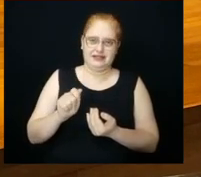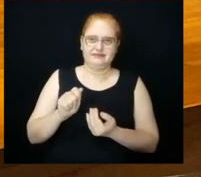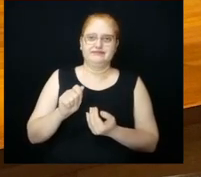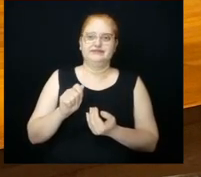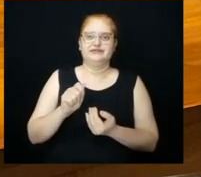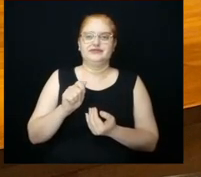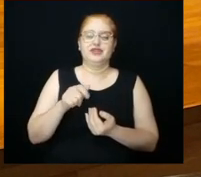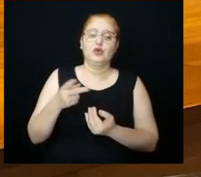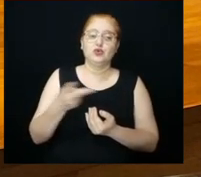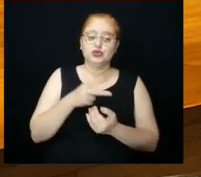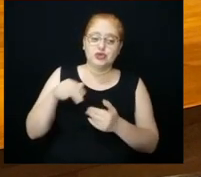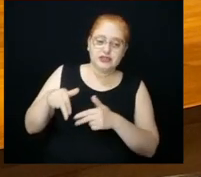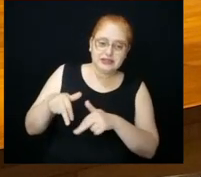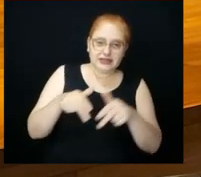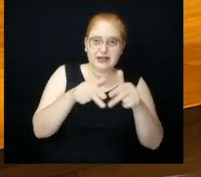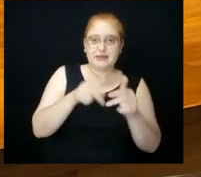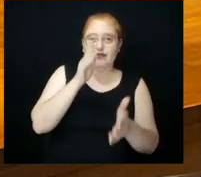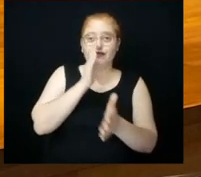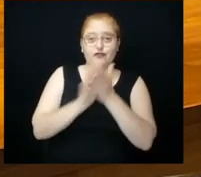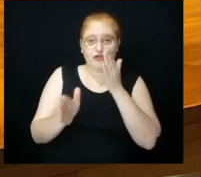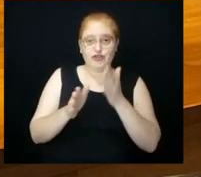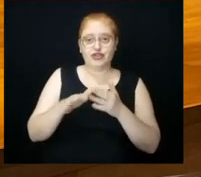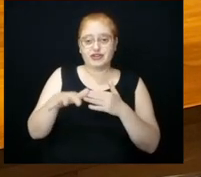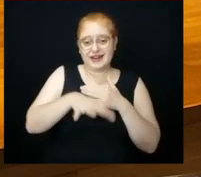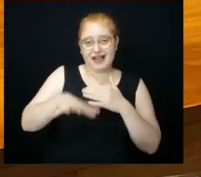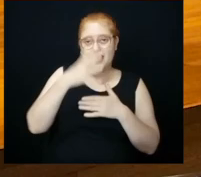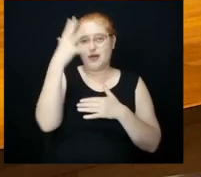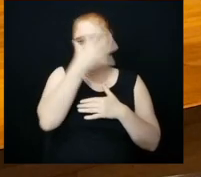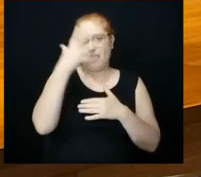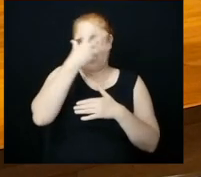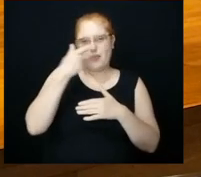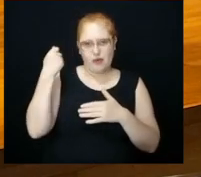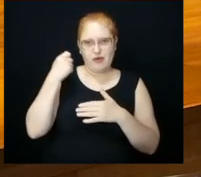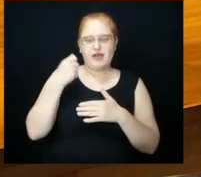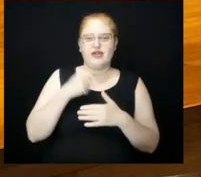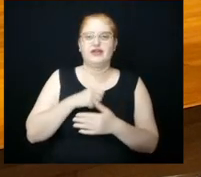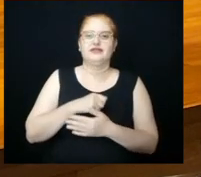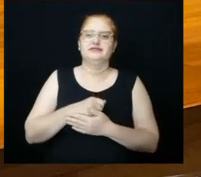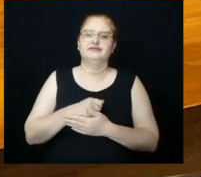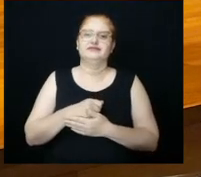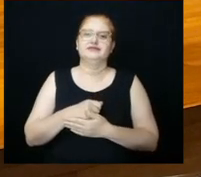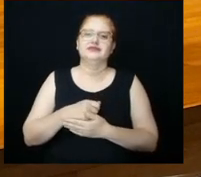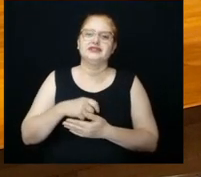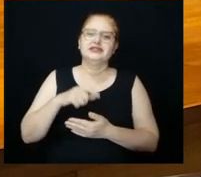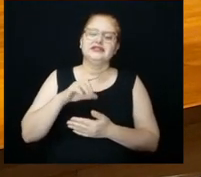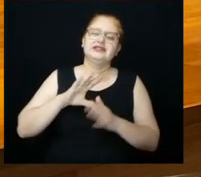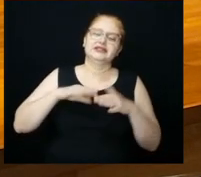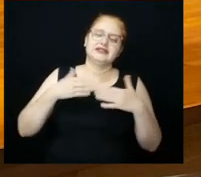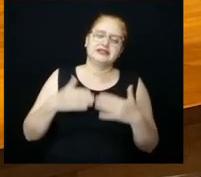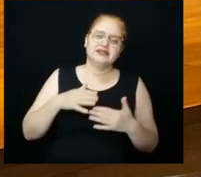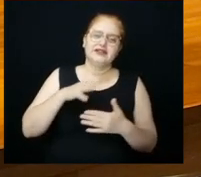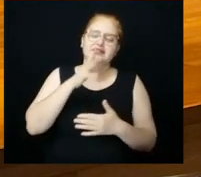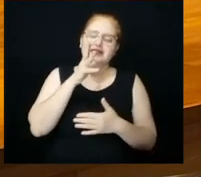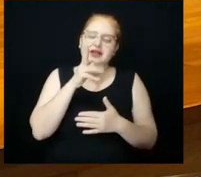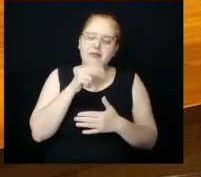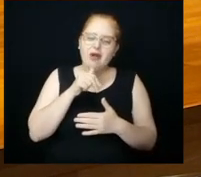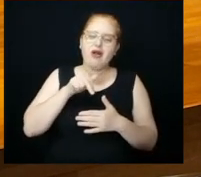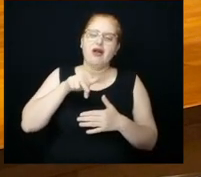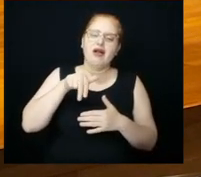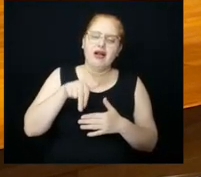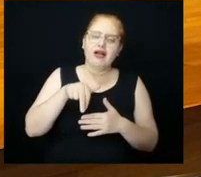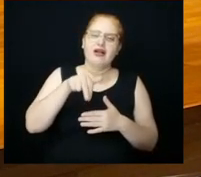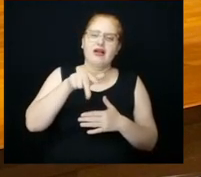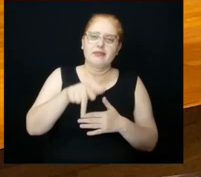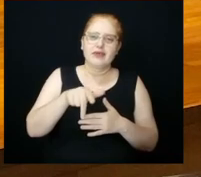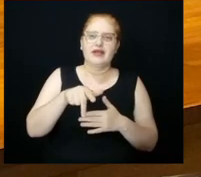campo de refugiados. Se nota nele um leve cochear, uma perna demorando mais que o passo. Vestígio